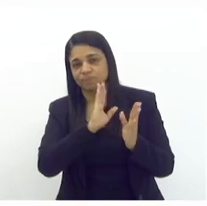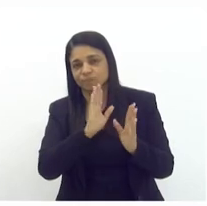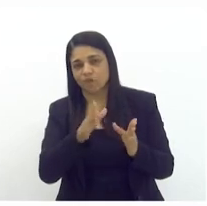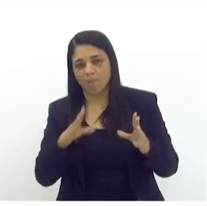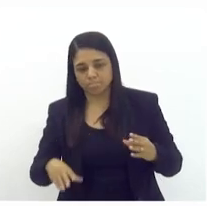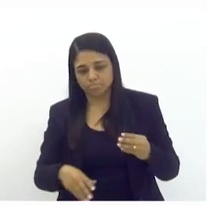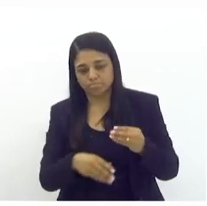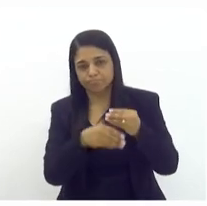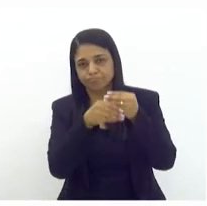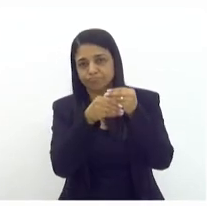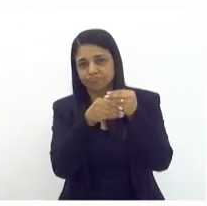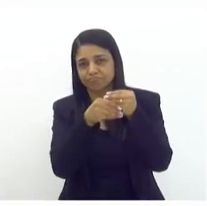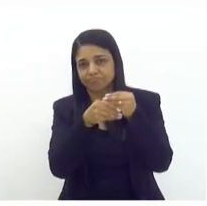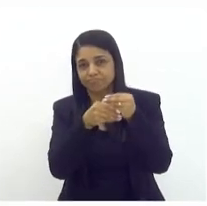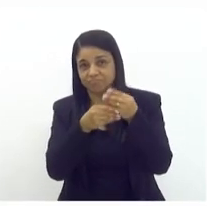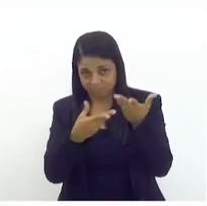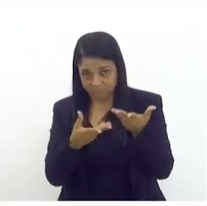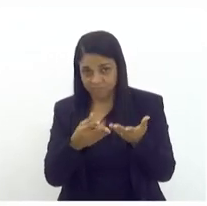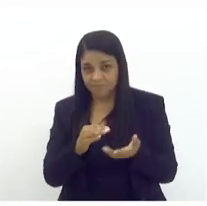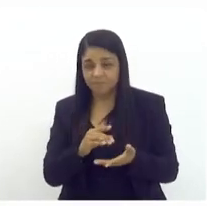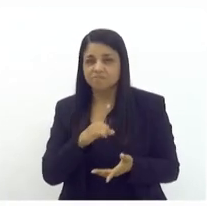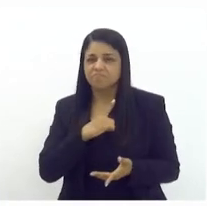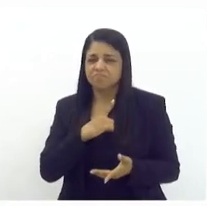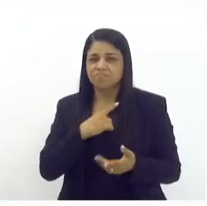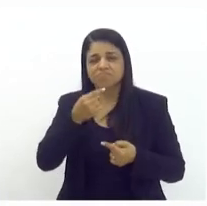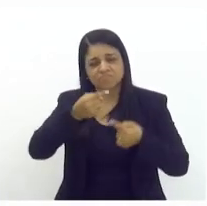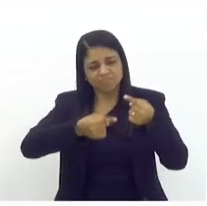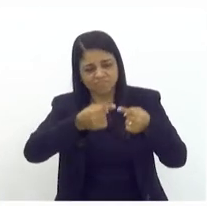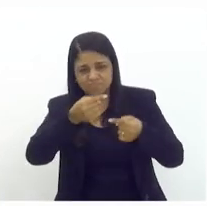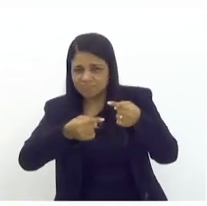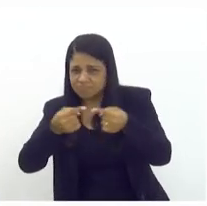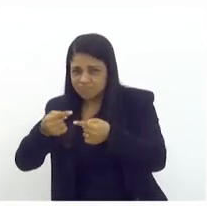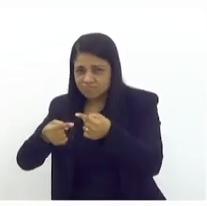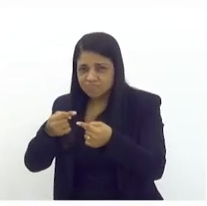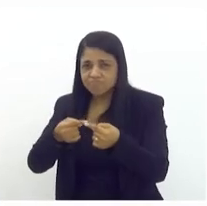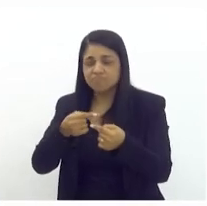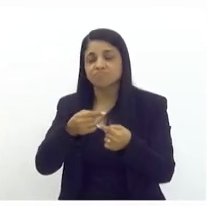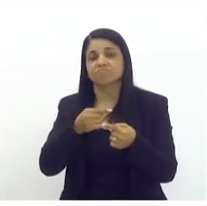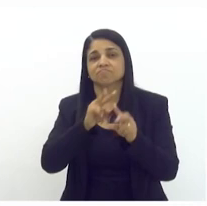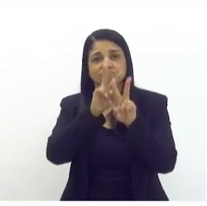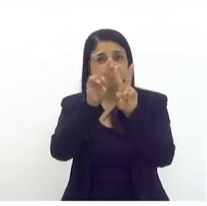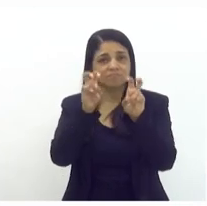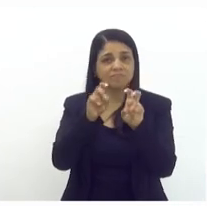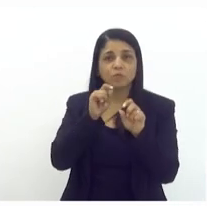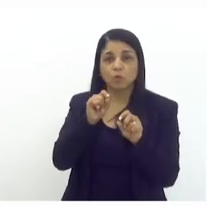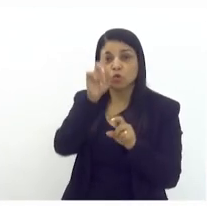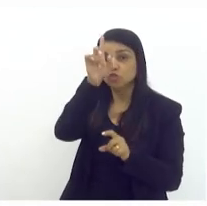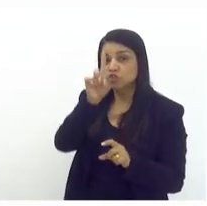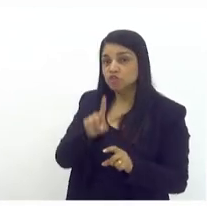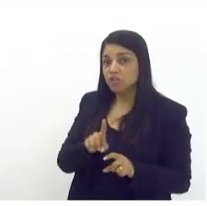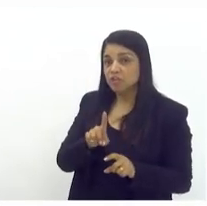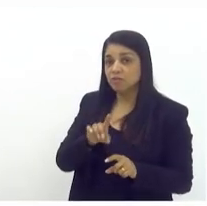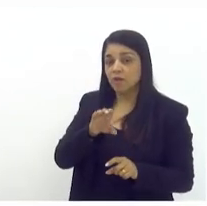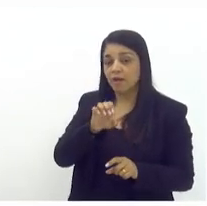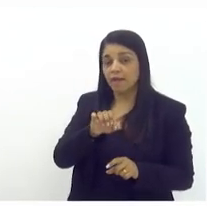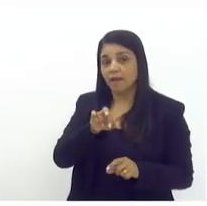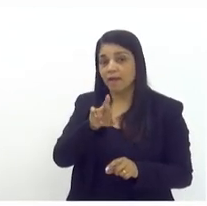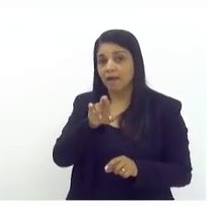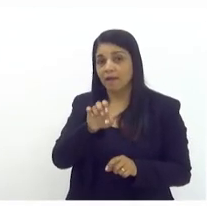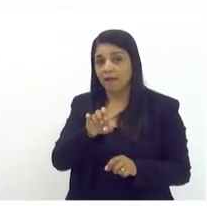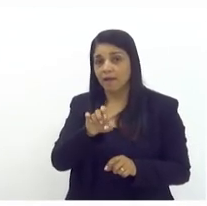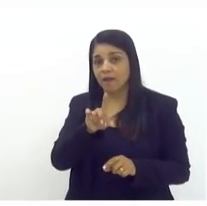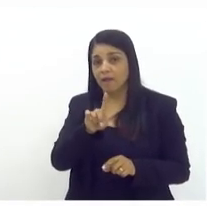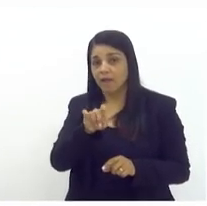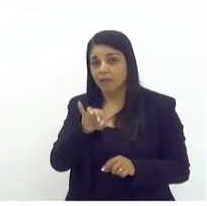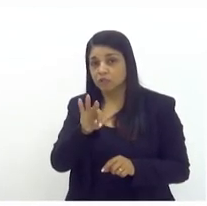uma questão que tem sido debatido muito é a questão do direito a crédito né se fica